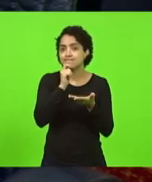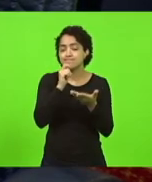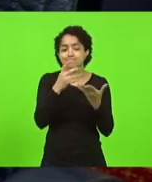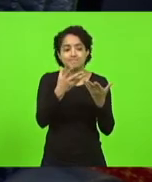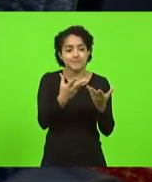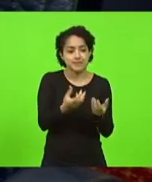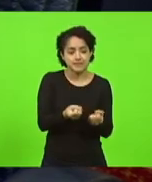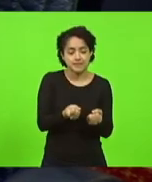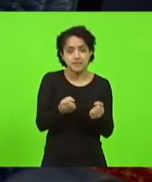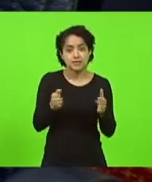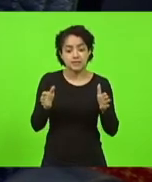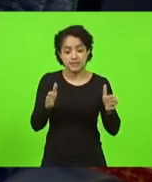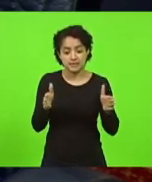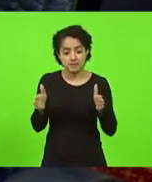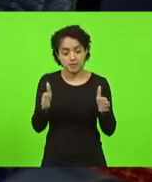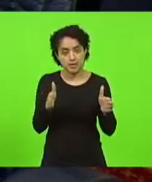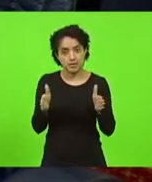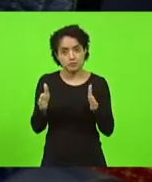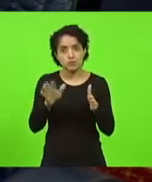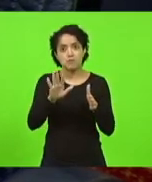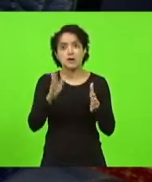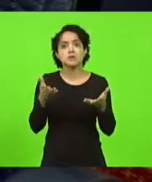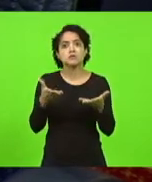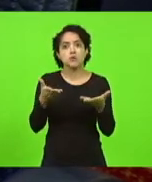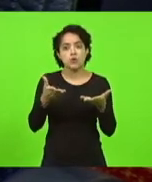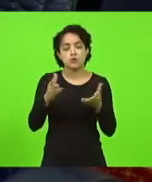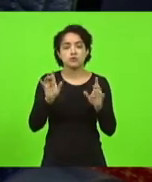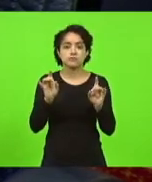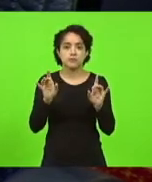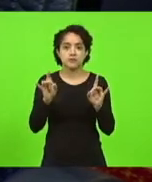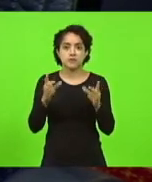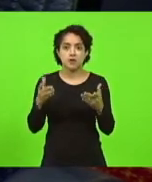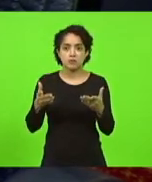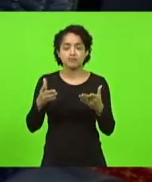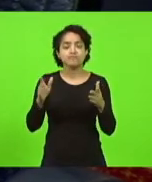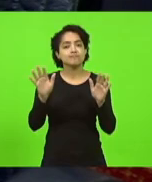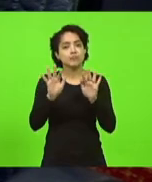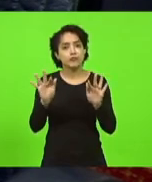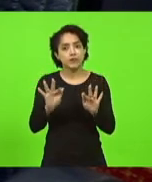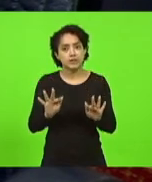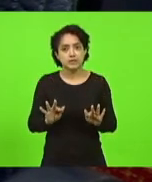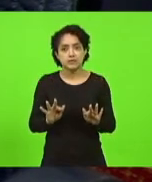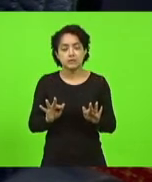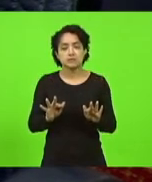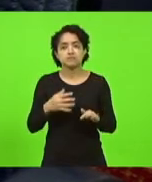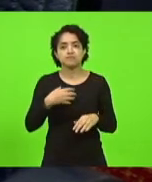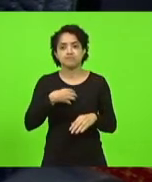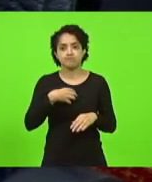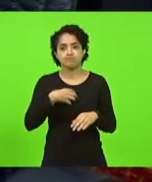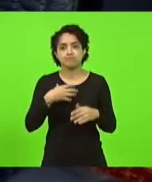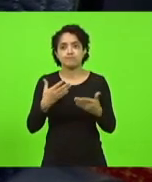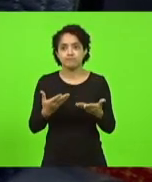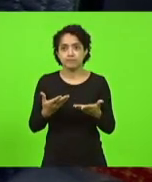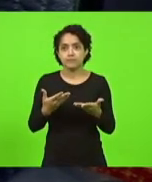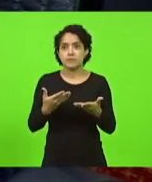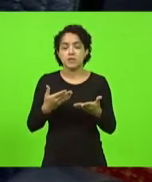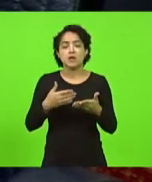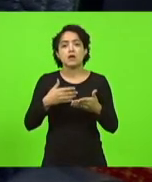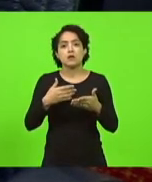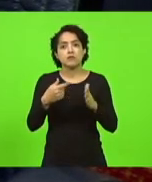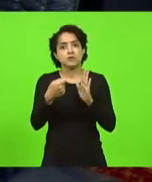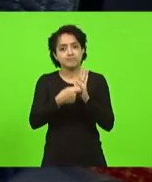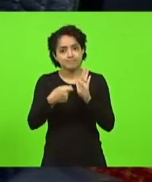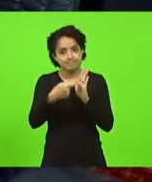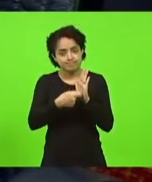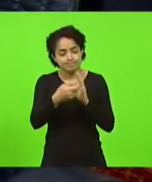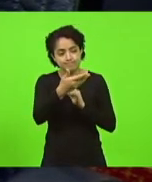acolhidas nesse período, mas hoje, em especial, eu estou muito feliz porque vejo a luta do deputado